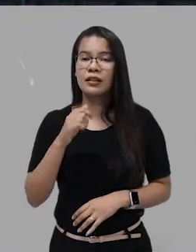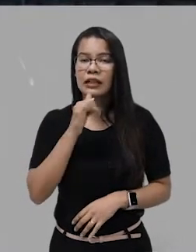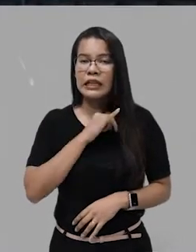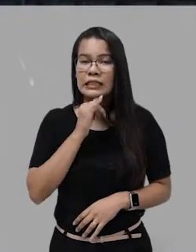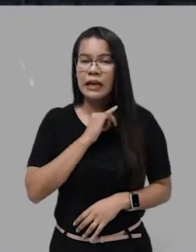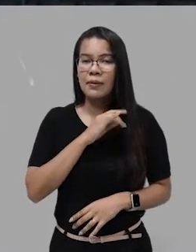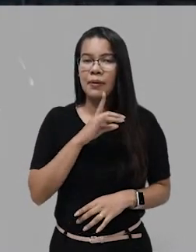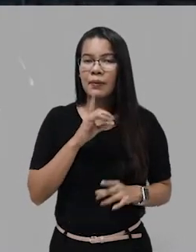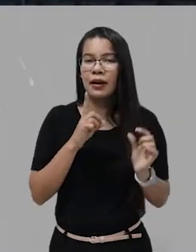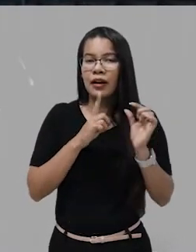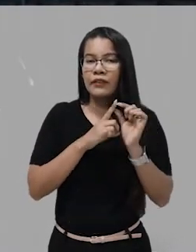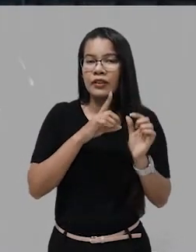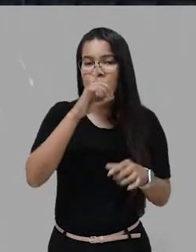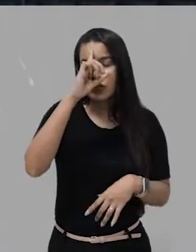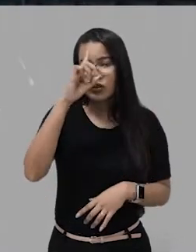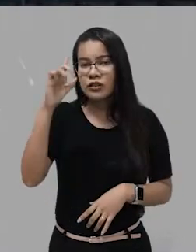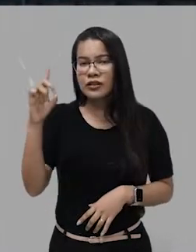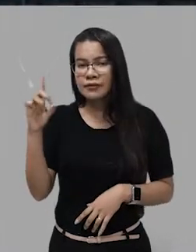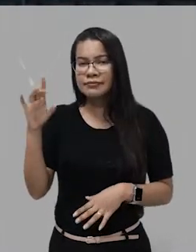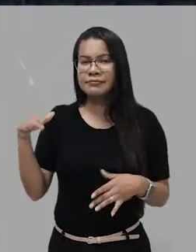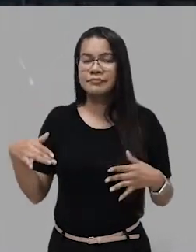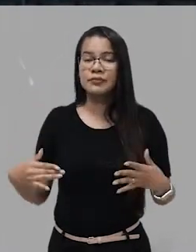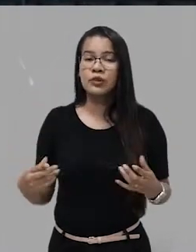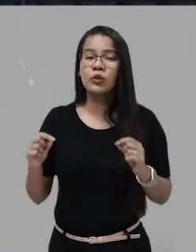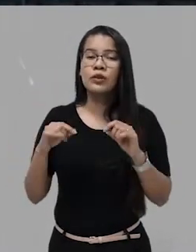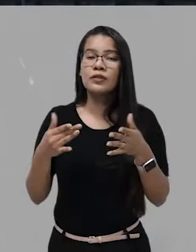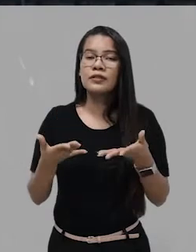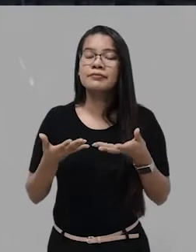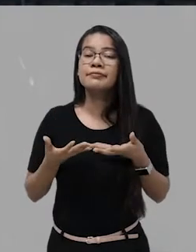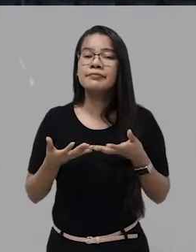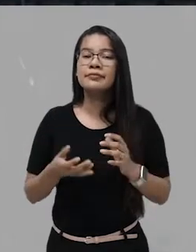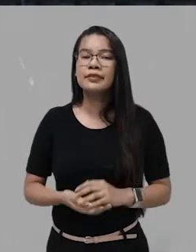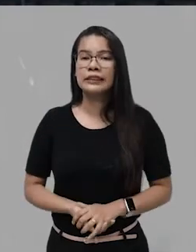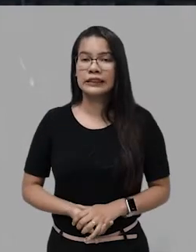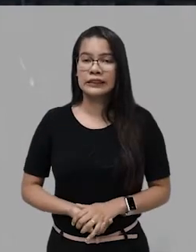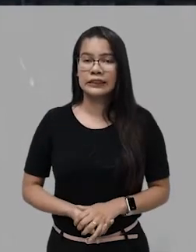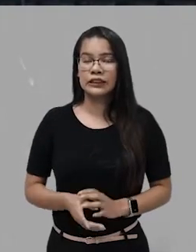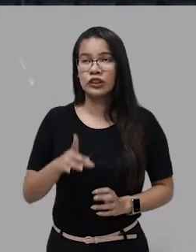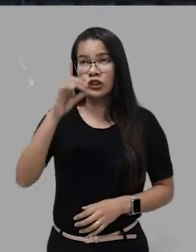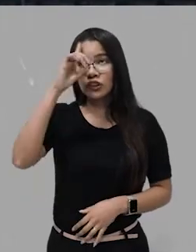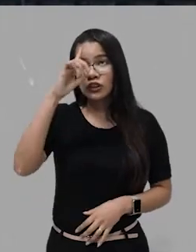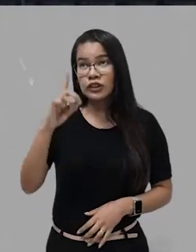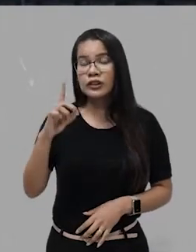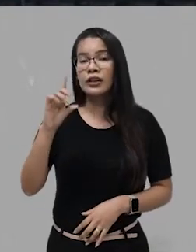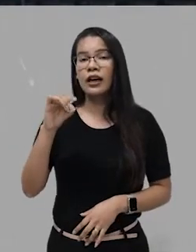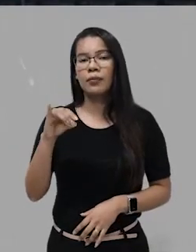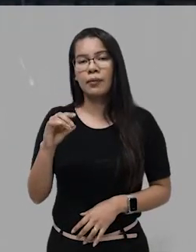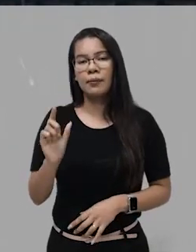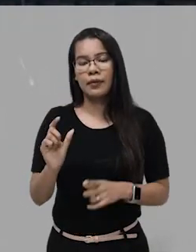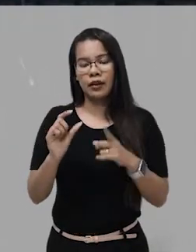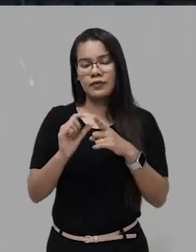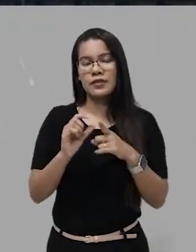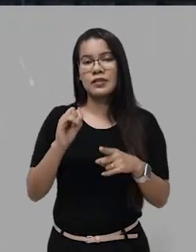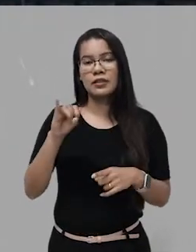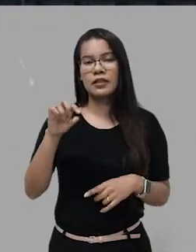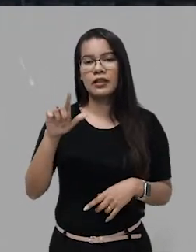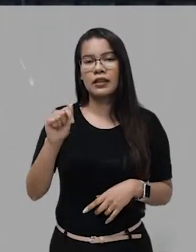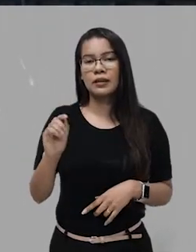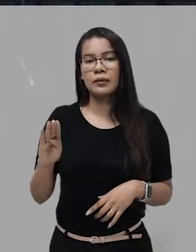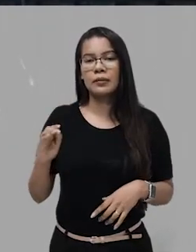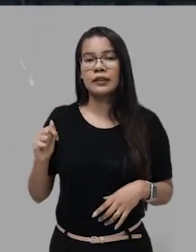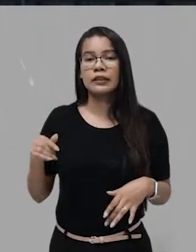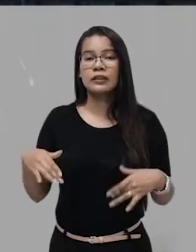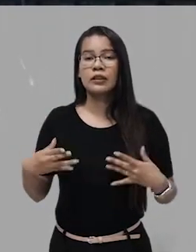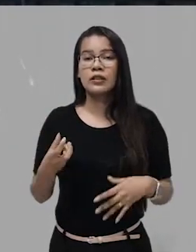palavra monossílaba ou uma palavra de sílaba? O que vocês diriam? Né? Dia é uma palavra de sílaba. Então, aí, se você